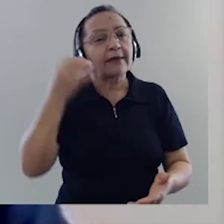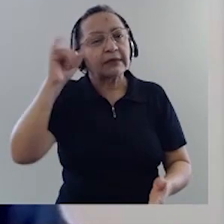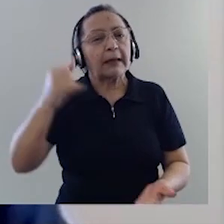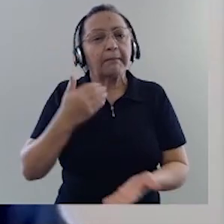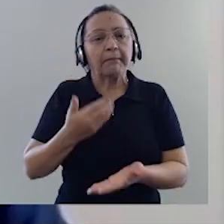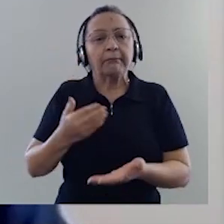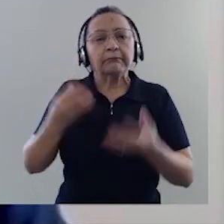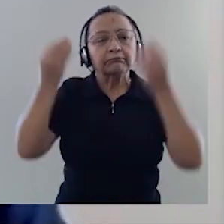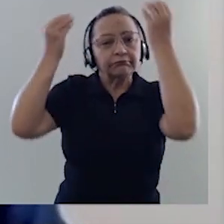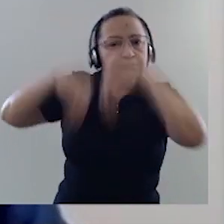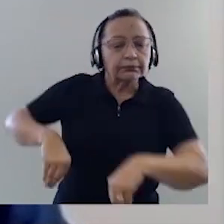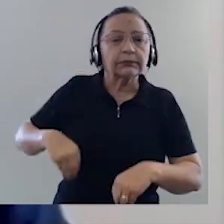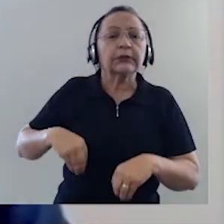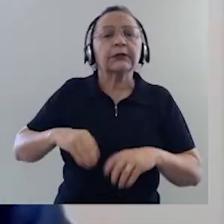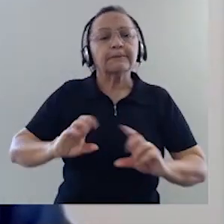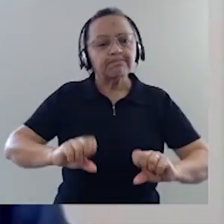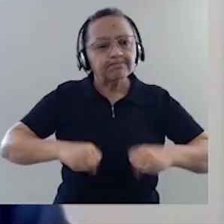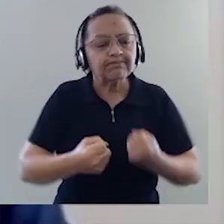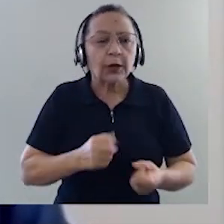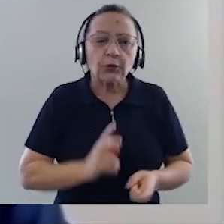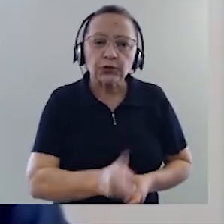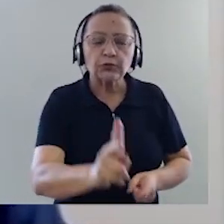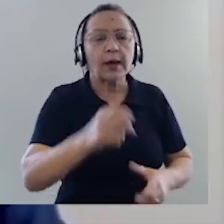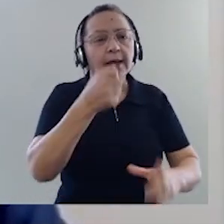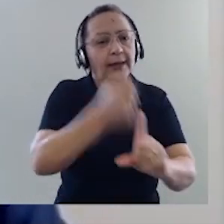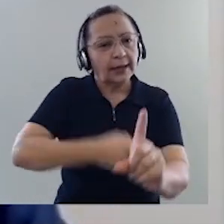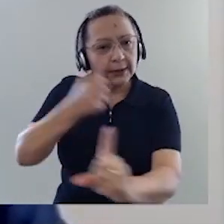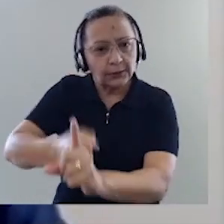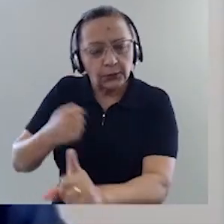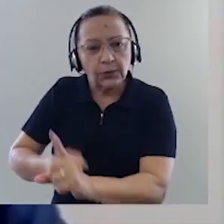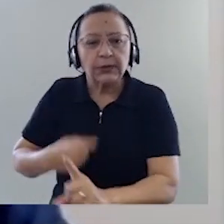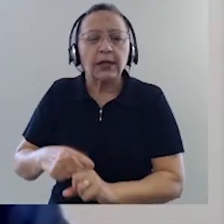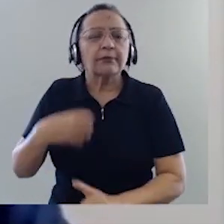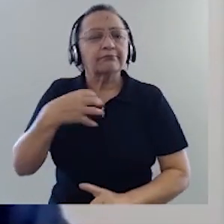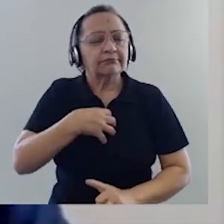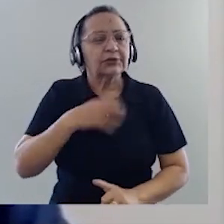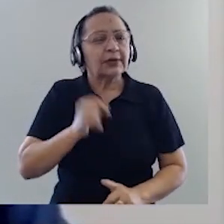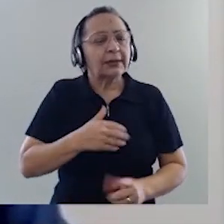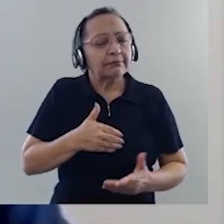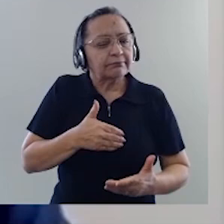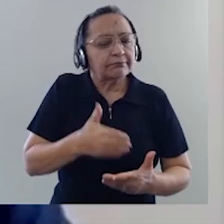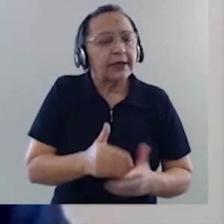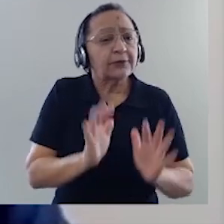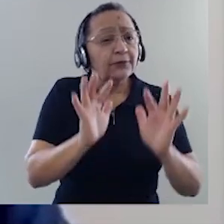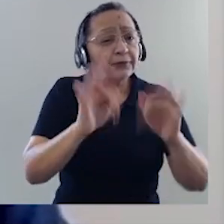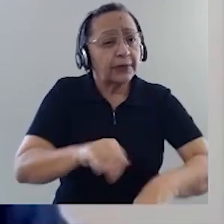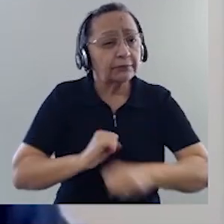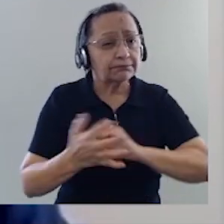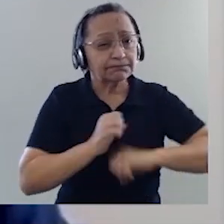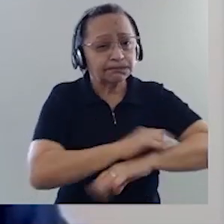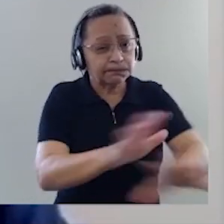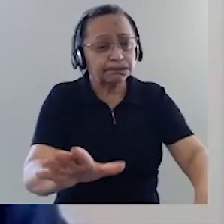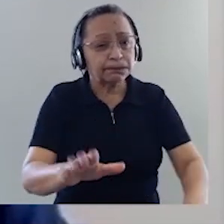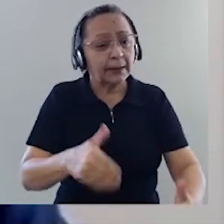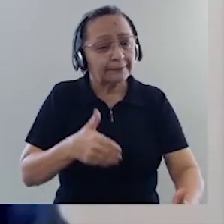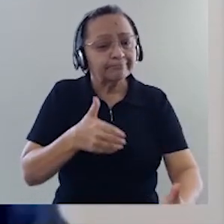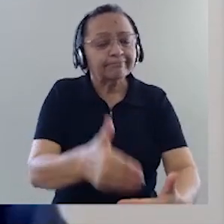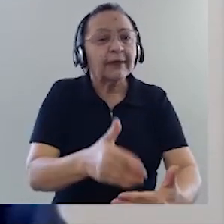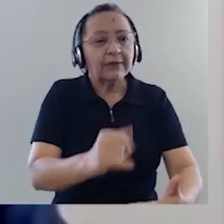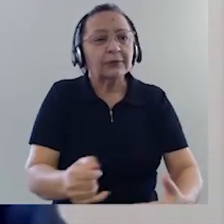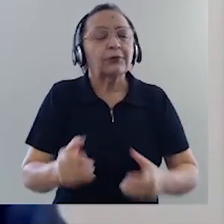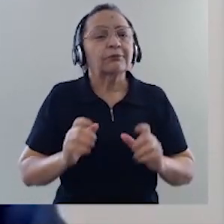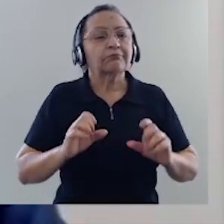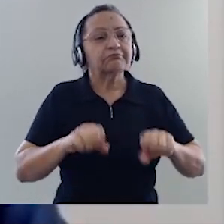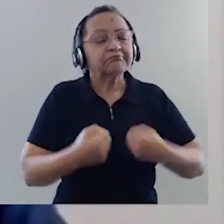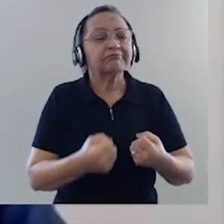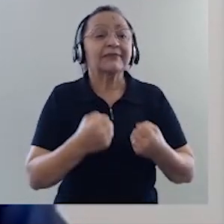luta, porque eu acho que nós estamos caminhando aí para a reta final e, em breve, podemos voltar aí a aceitar o